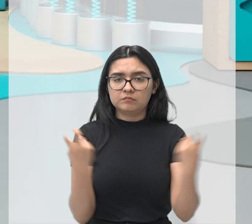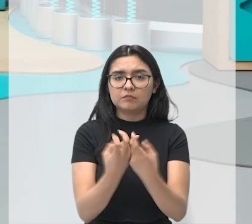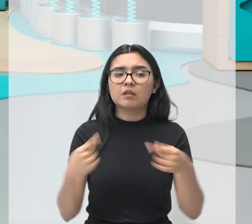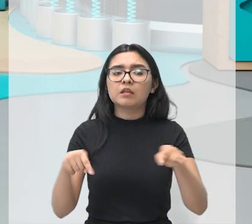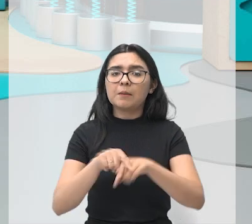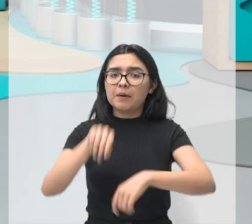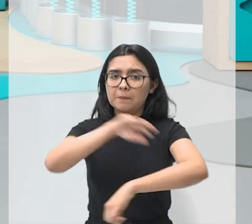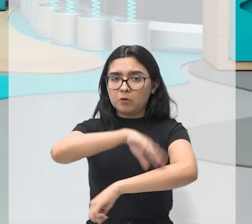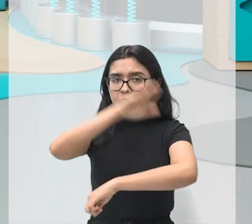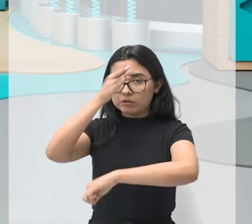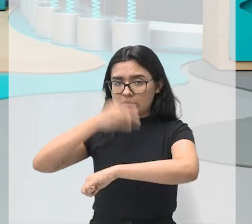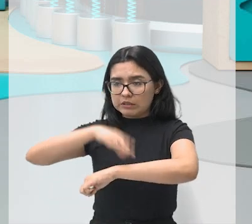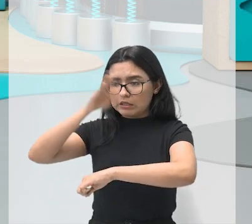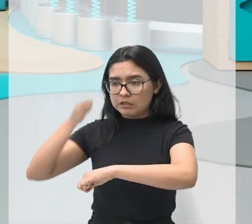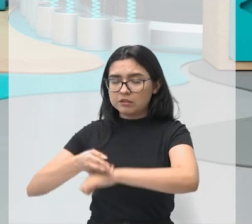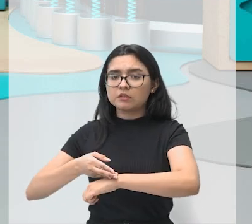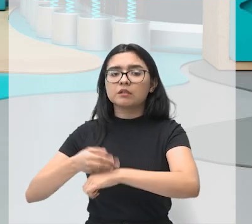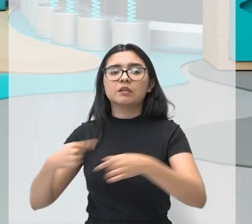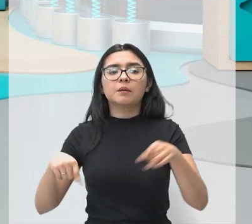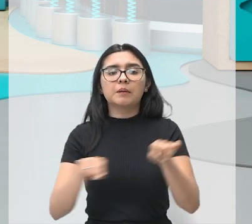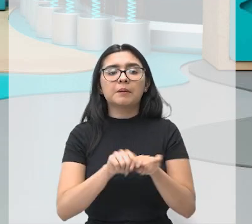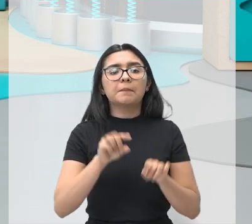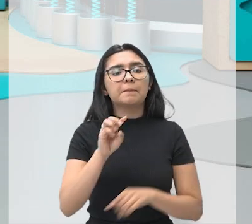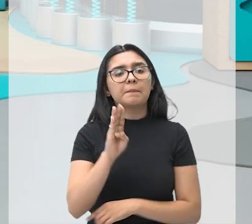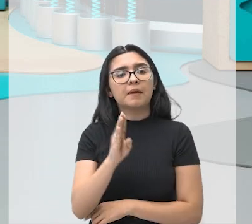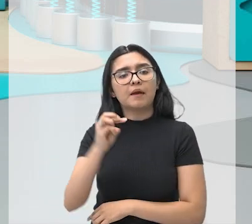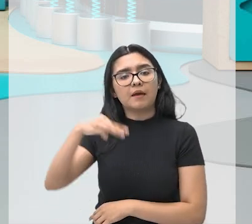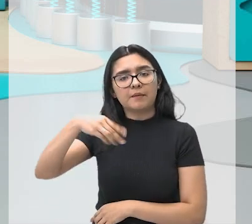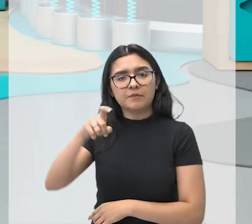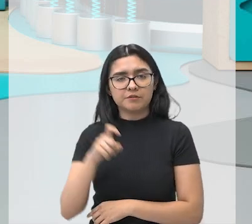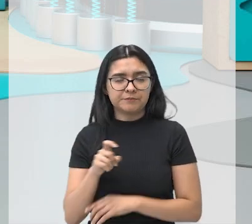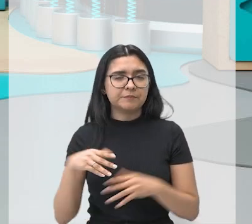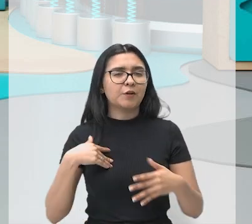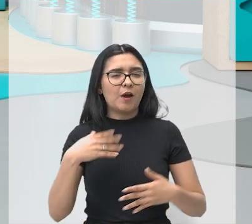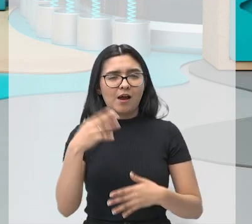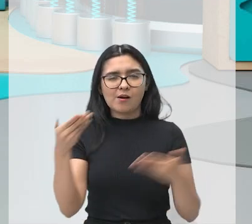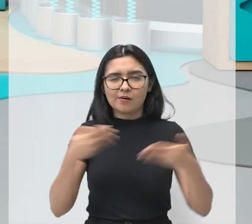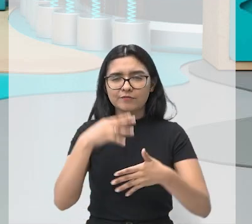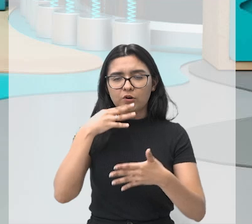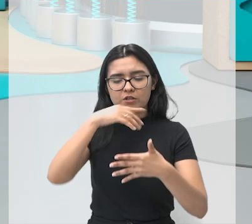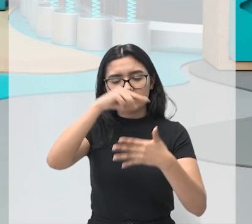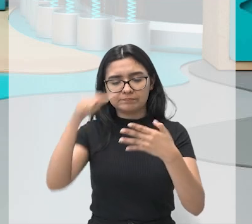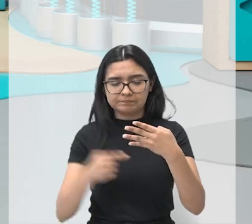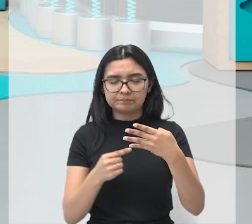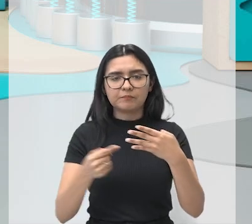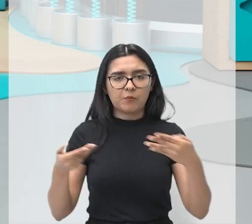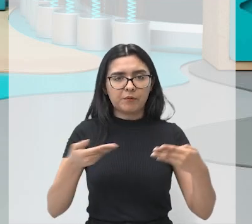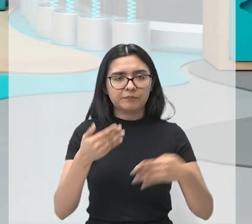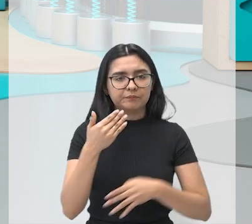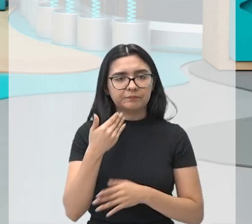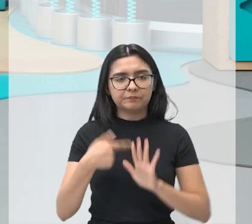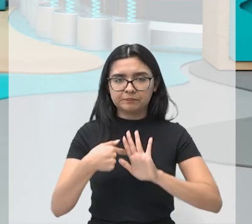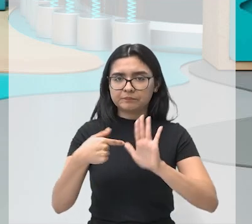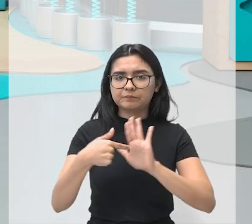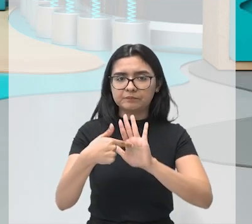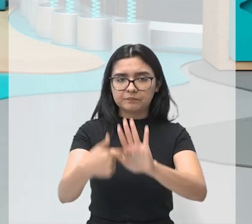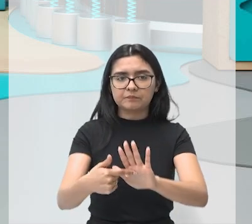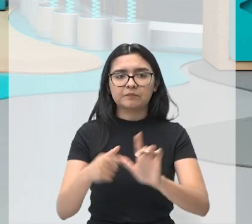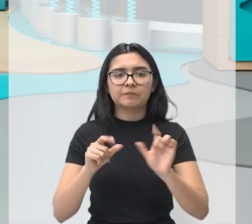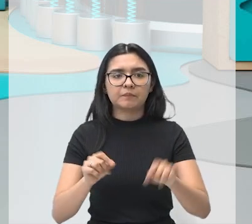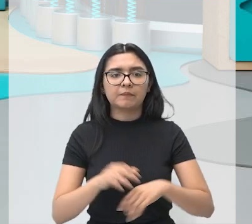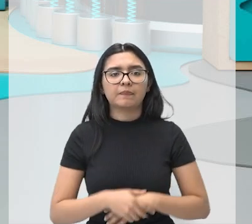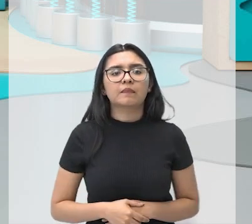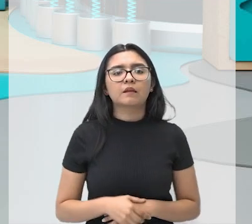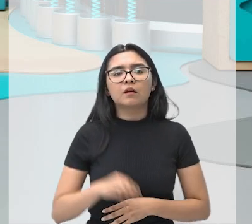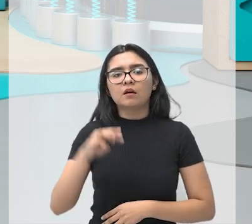montanha e BMX. E a gente vai conhecer um pouquinho de cada uma delas agora. Olha só, no mountain bike,